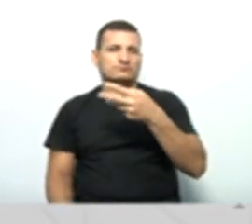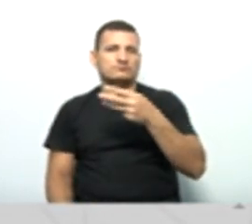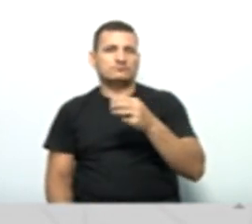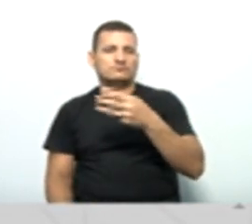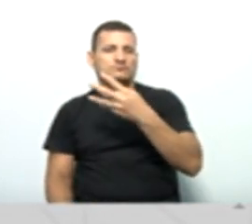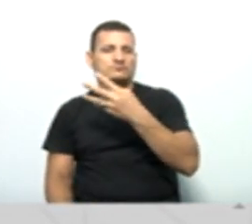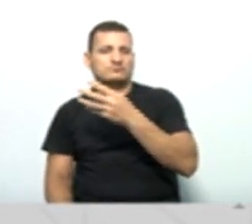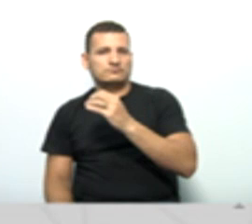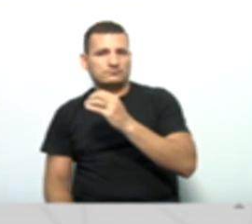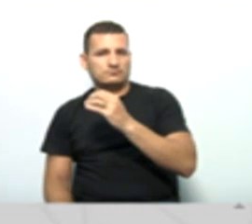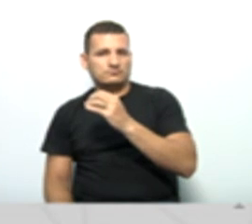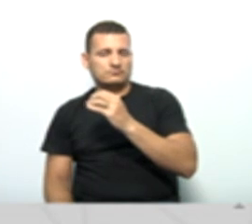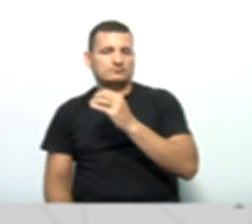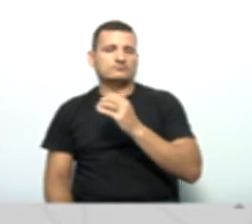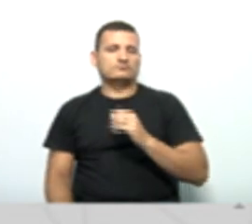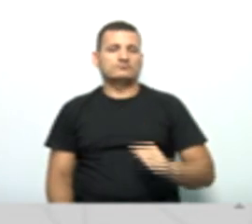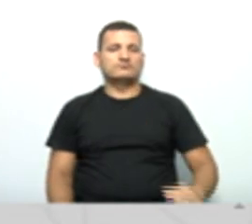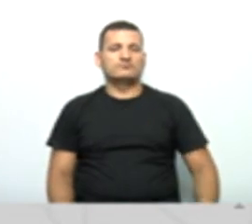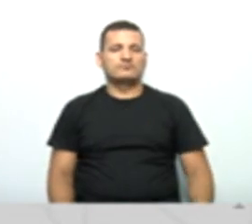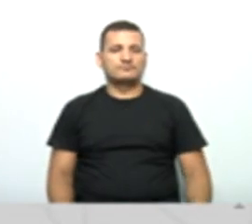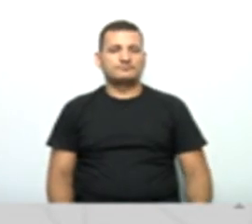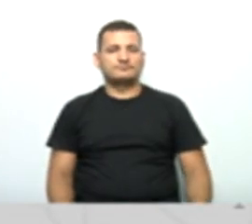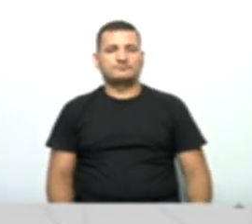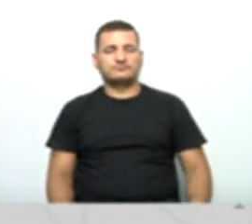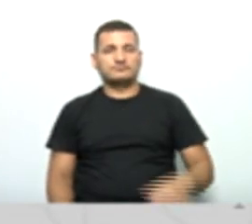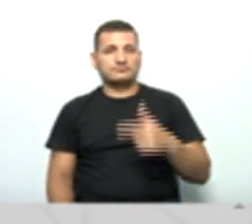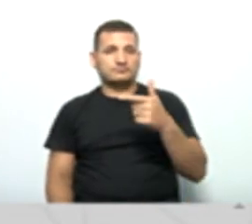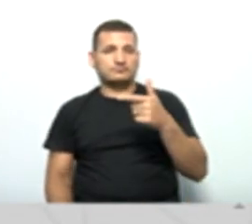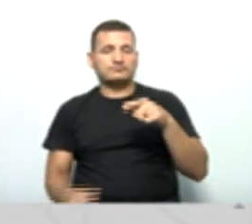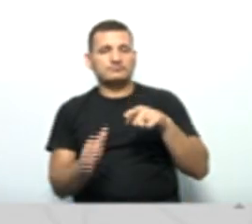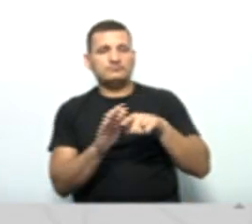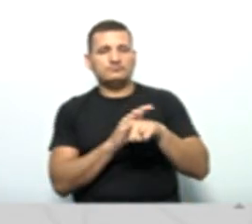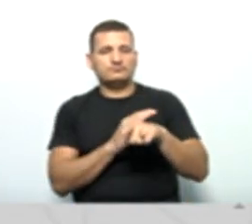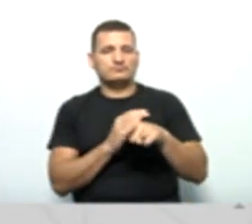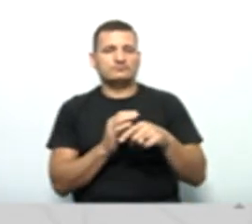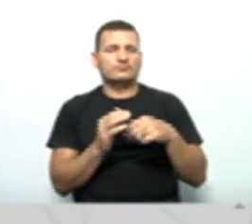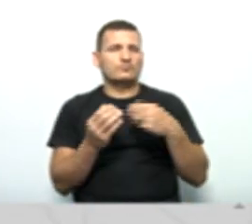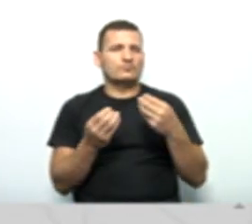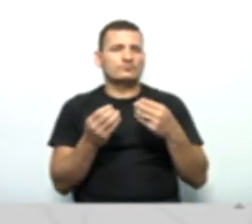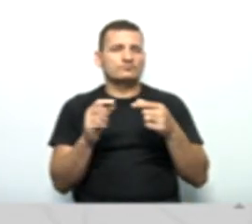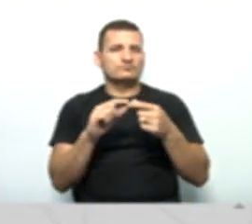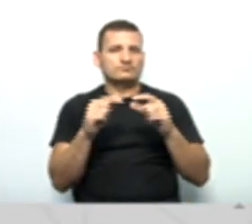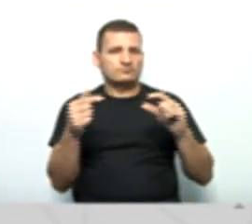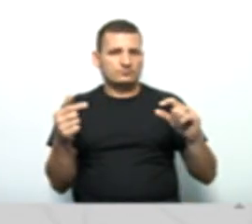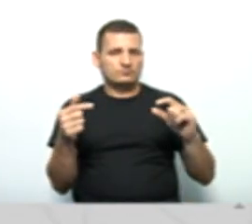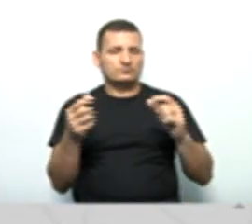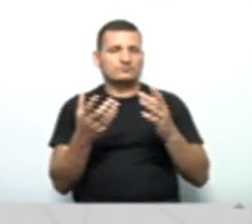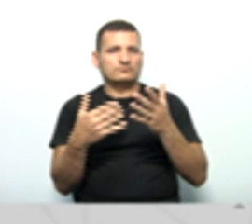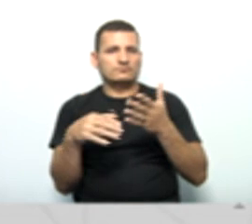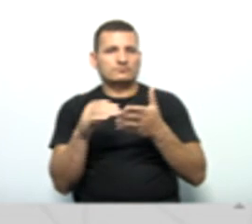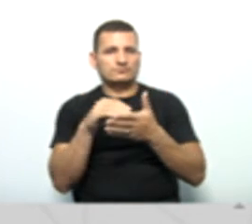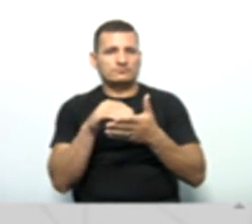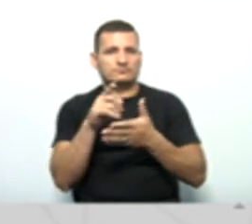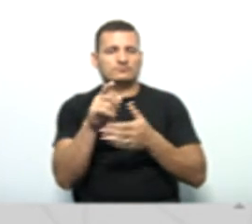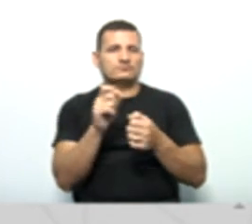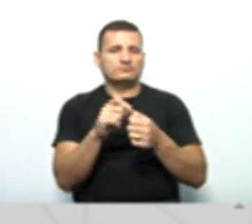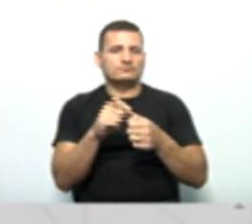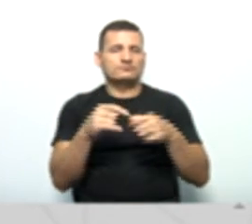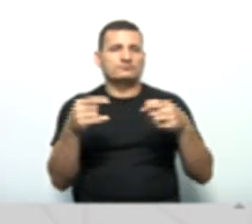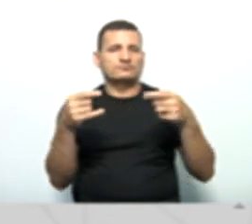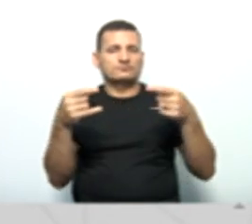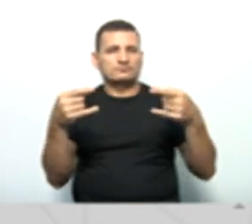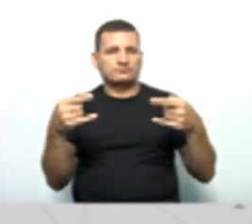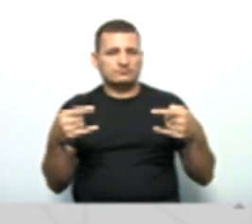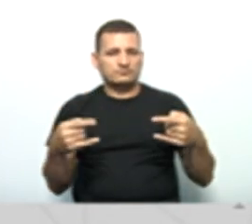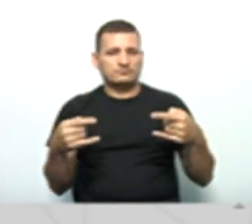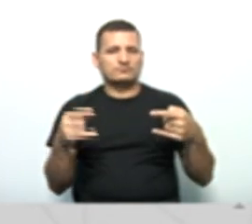posições dos elementos em cada vez. A 2. Com base nos fundamentos da estrutura de dados, você deve construir um script do tipo lista